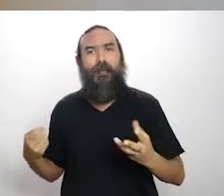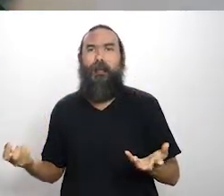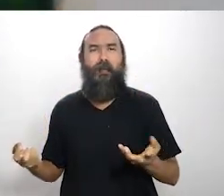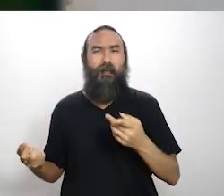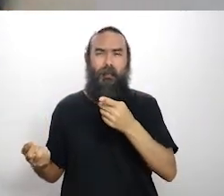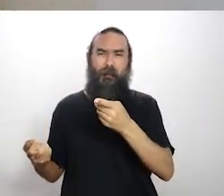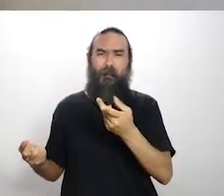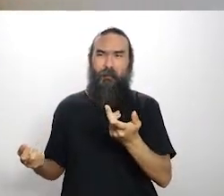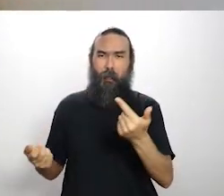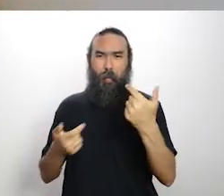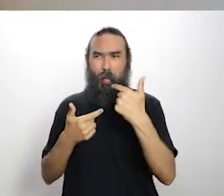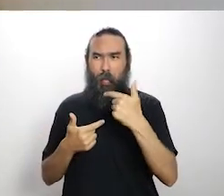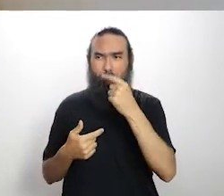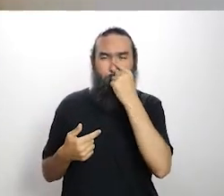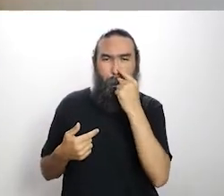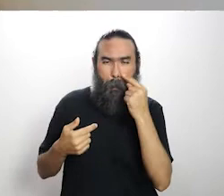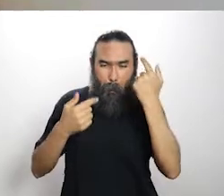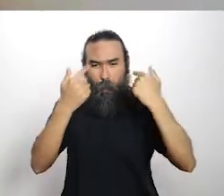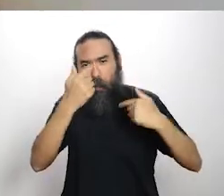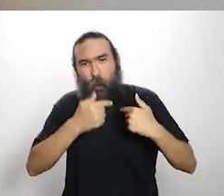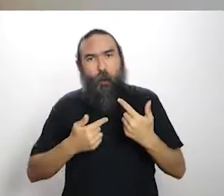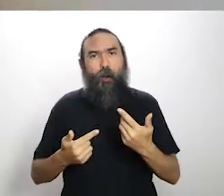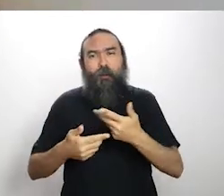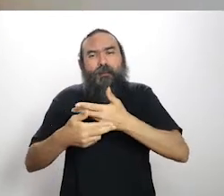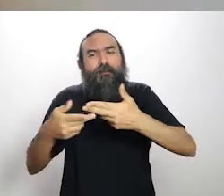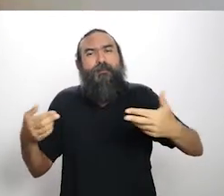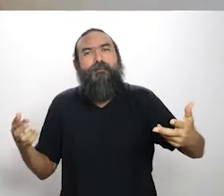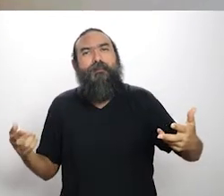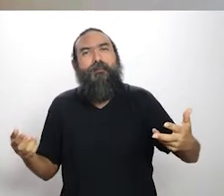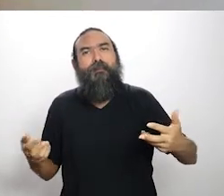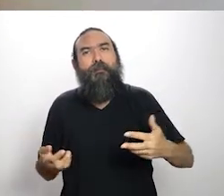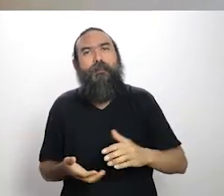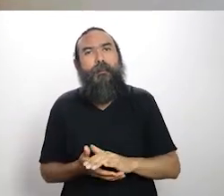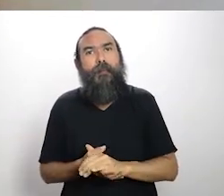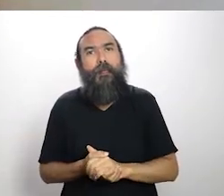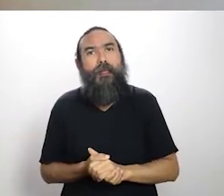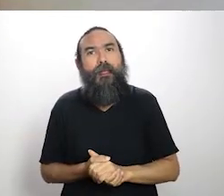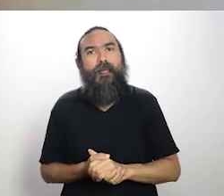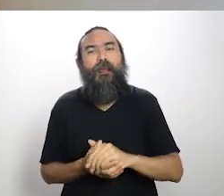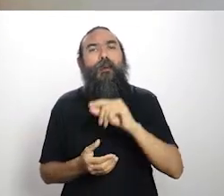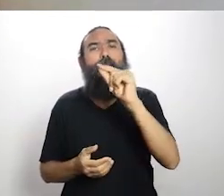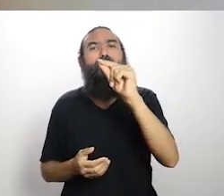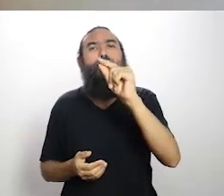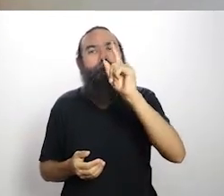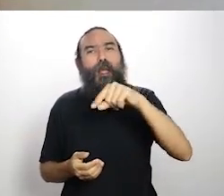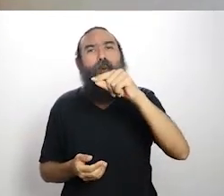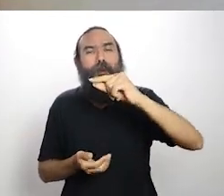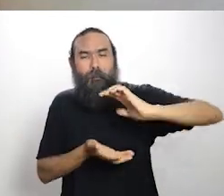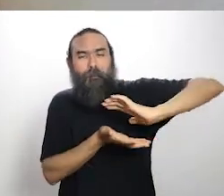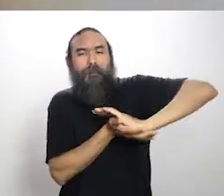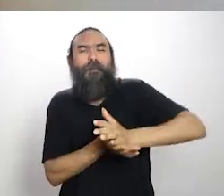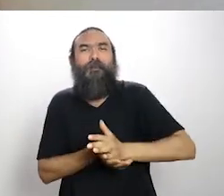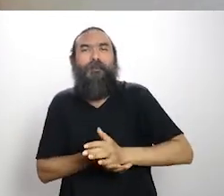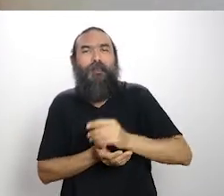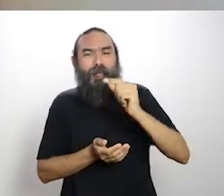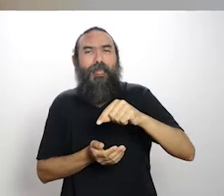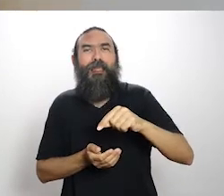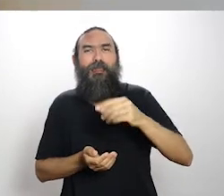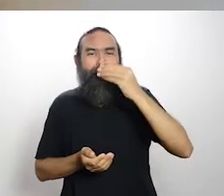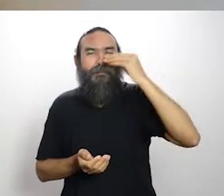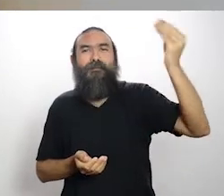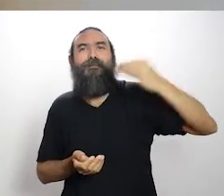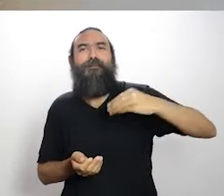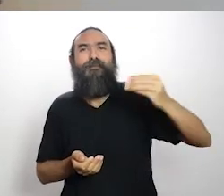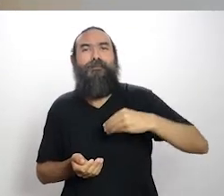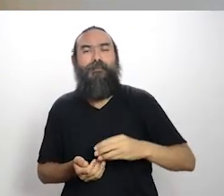parece que o seu nariz é assim, então há uma diversidade de formas de tentar nos apagar, não é? E